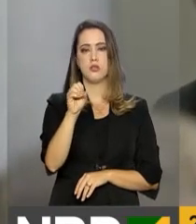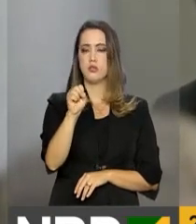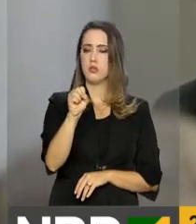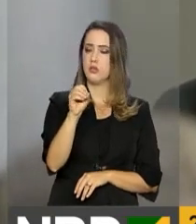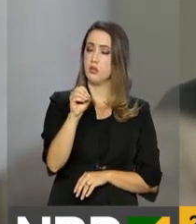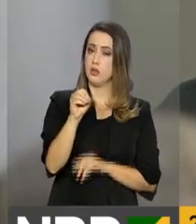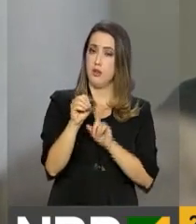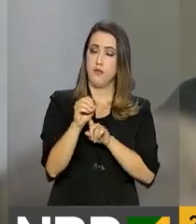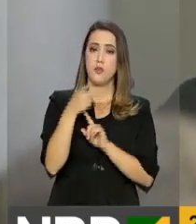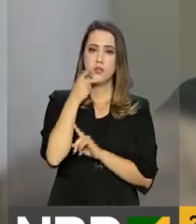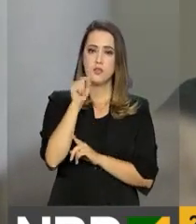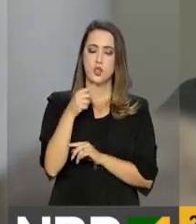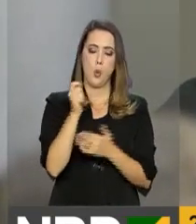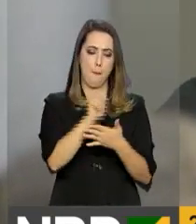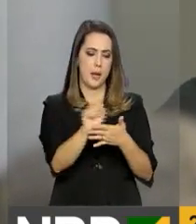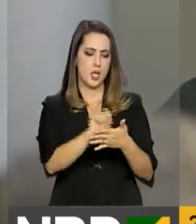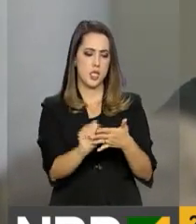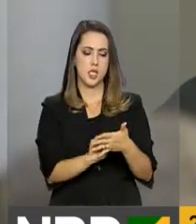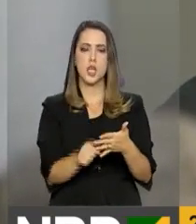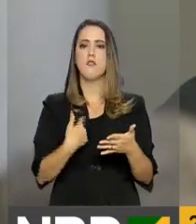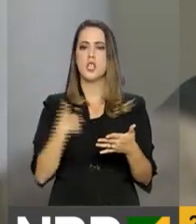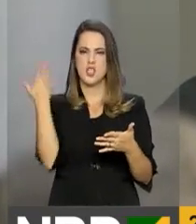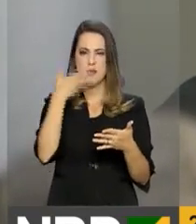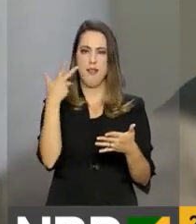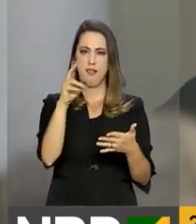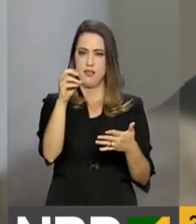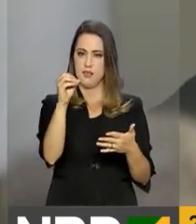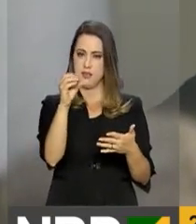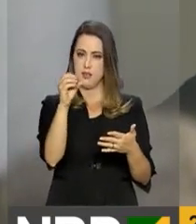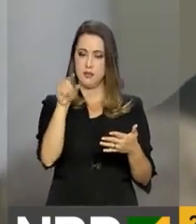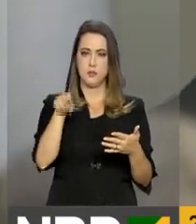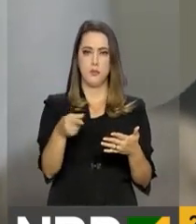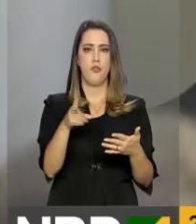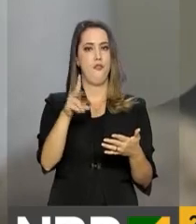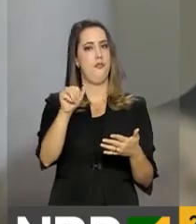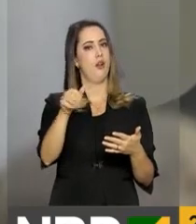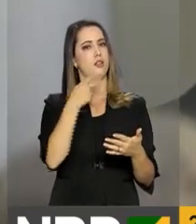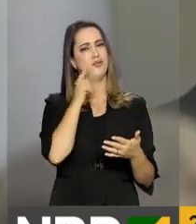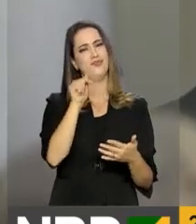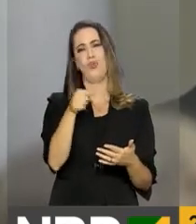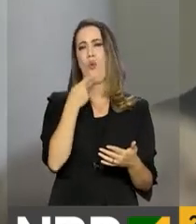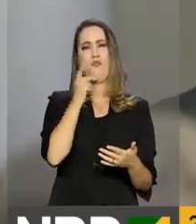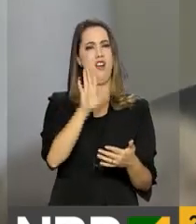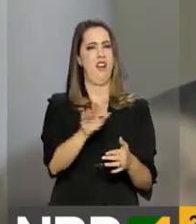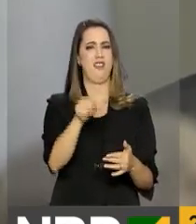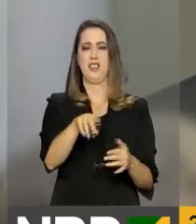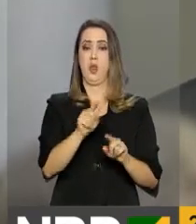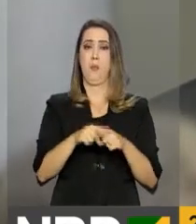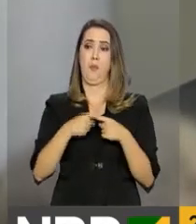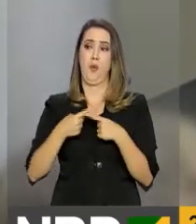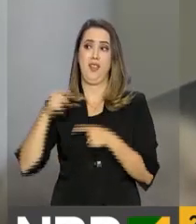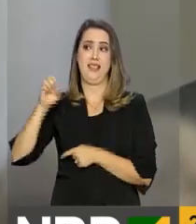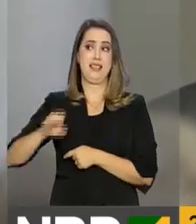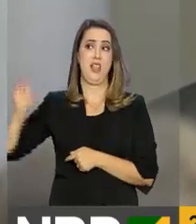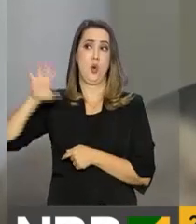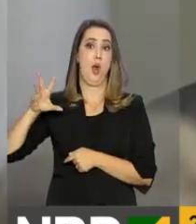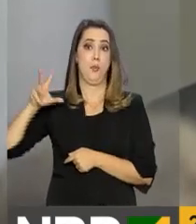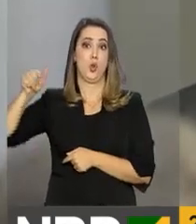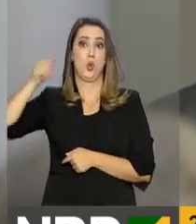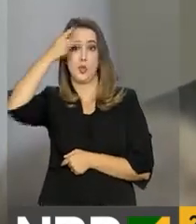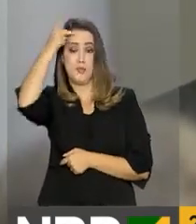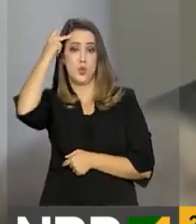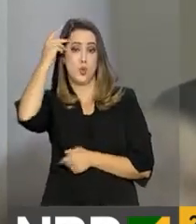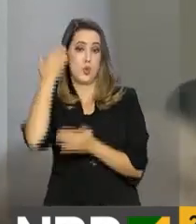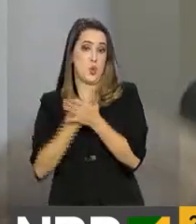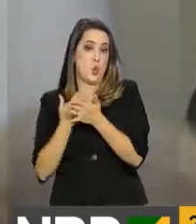mil vagas para o ensino em tempo integral. Daí alguém que olhou me disse, ah, não diga isso aqui, porque aqui na Europa todo mundo tem ensino em tempo